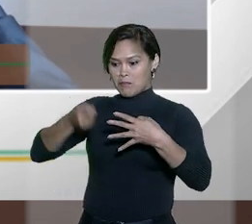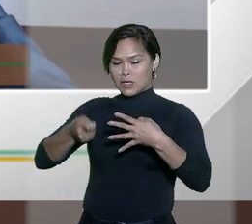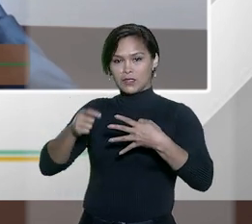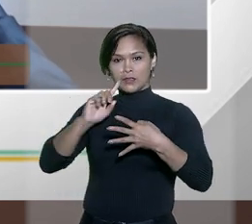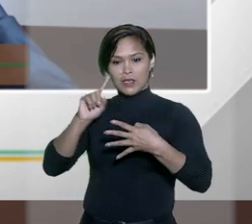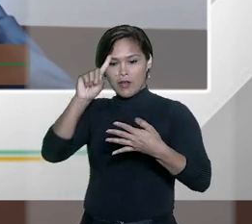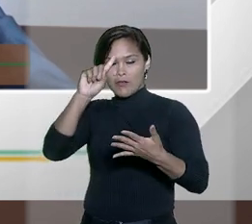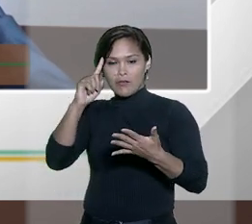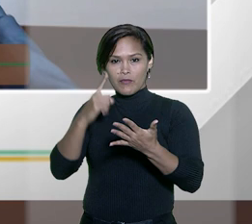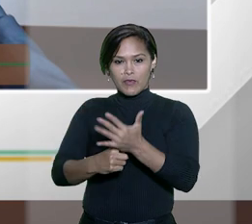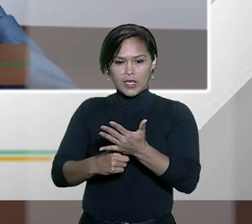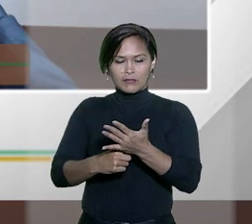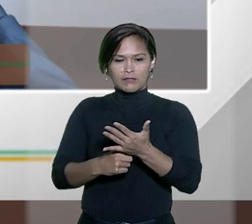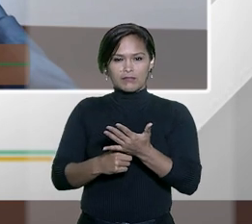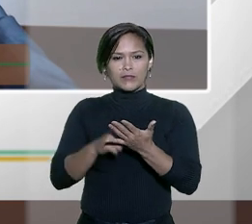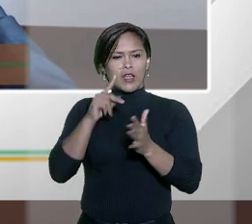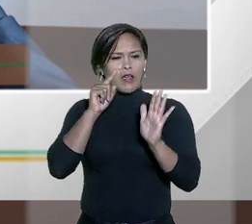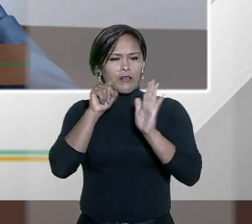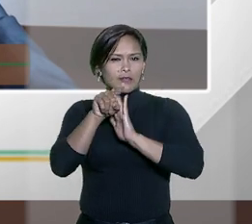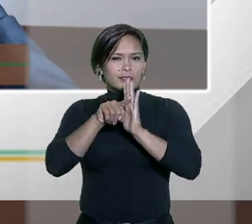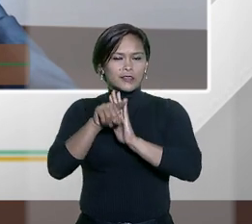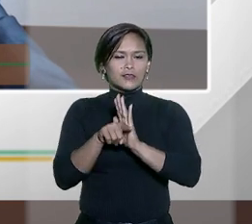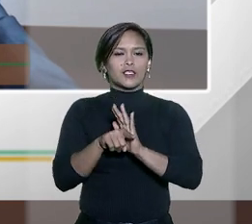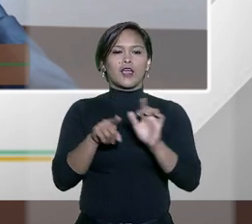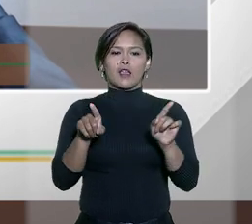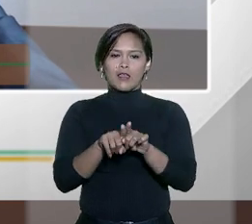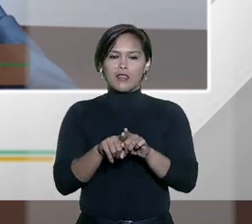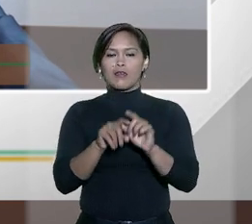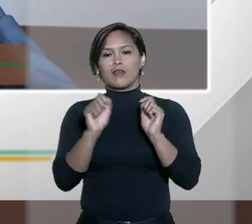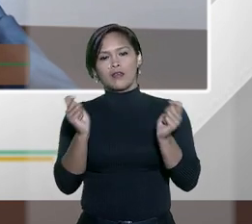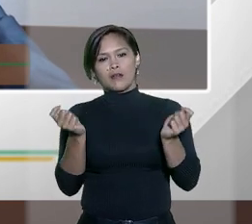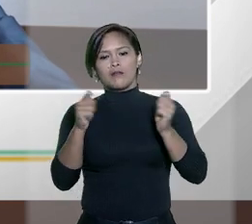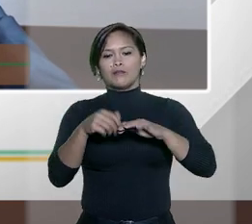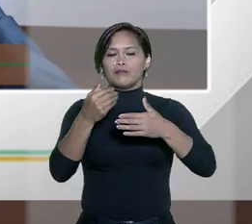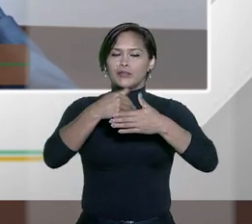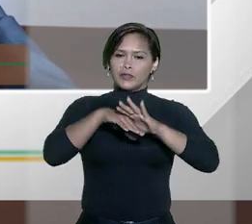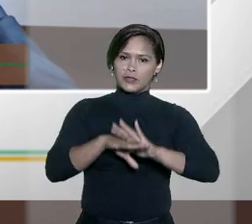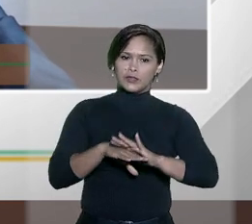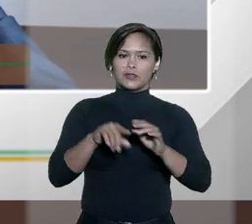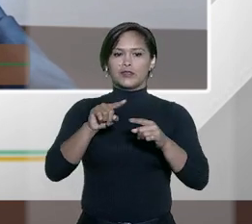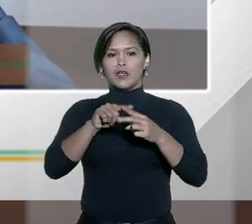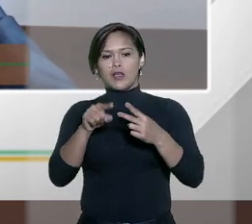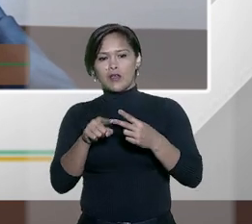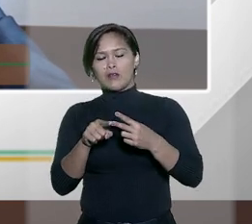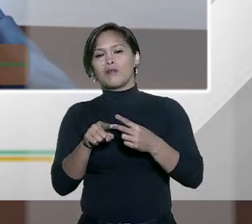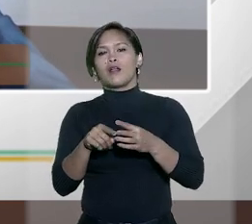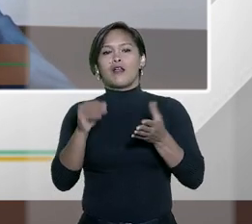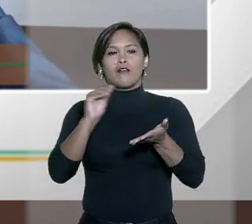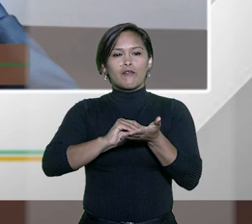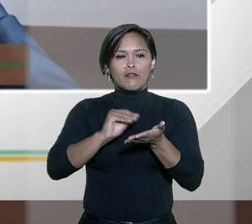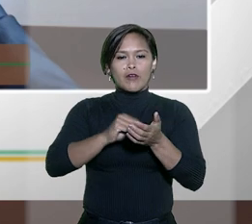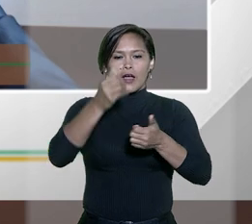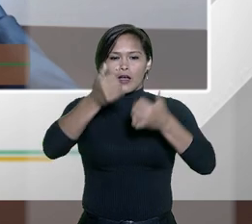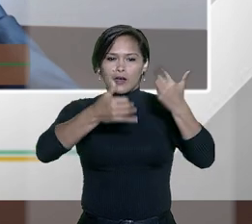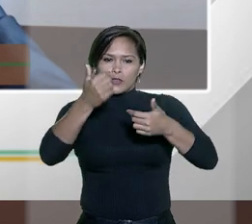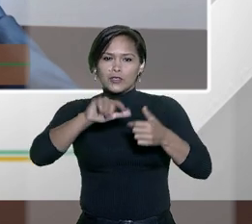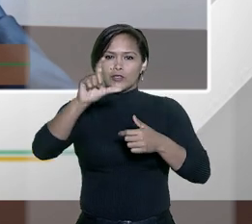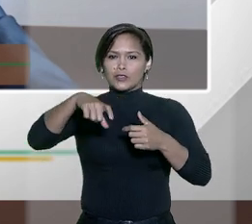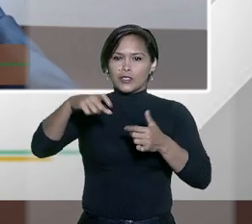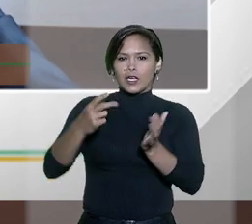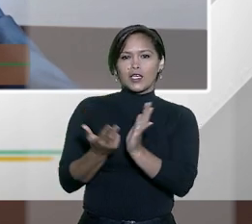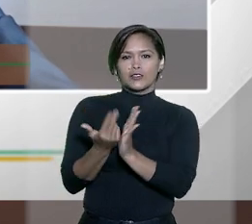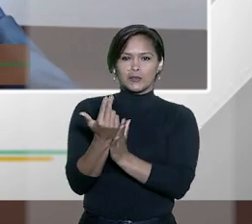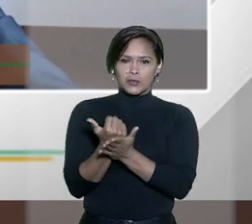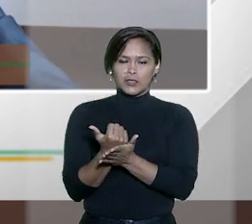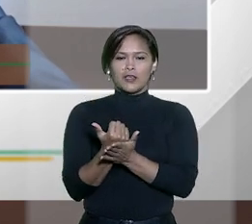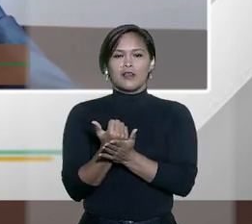magistratura vai atuar e vai verificar, inclusive, uma eventual prescrição, uma eventual decadência daquele crédito